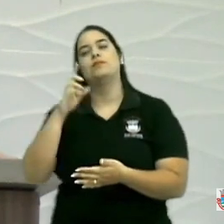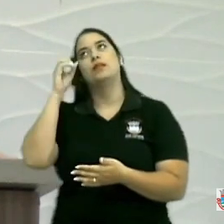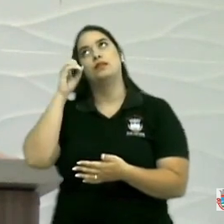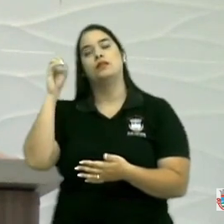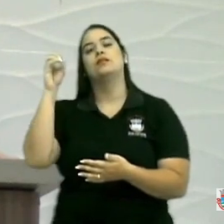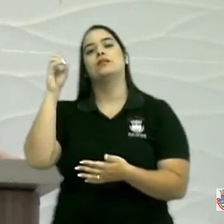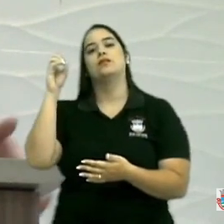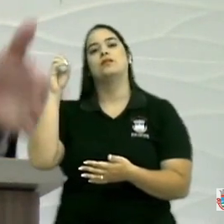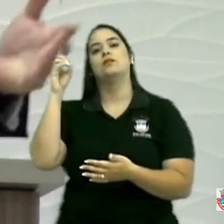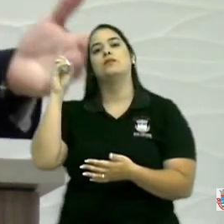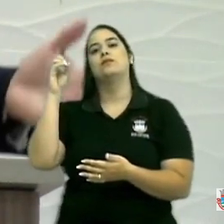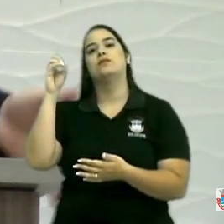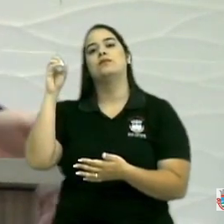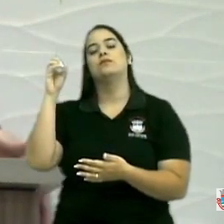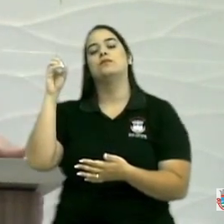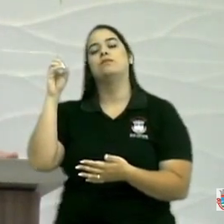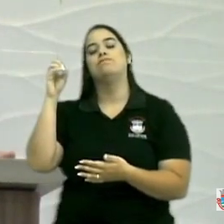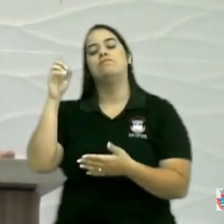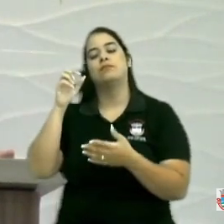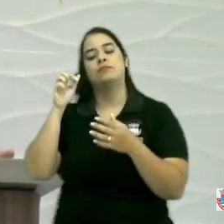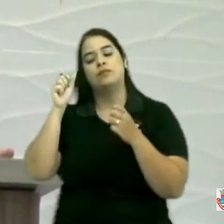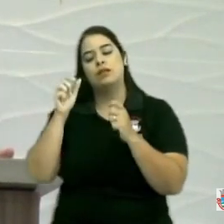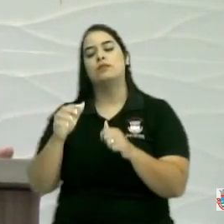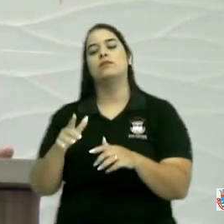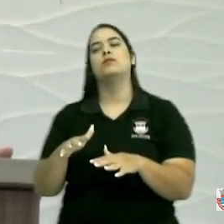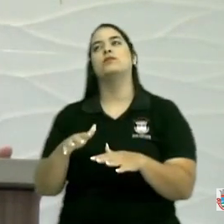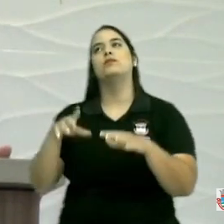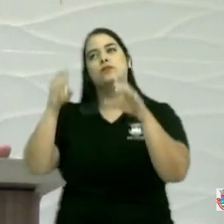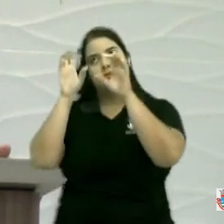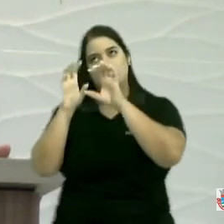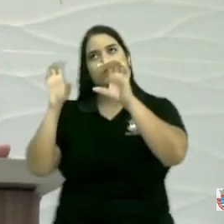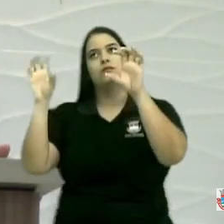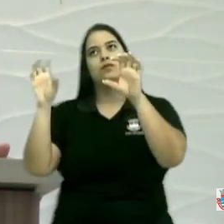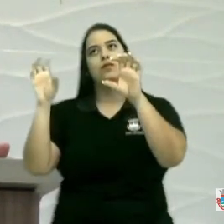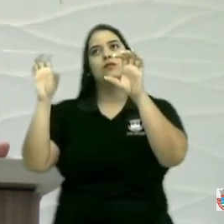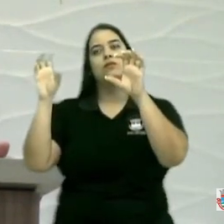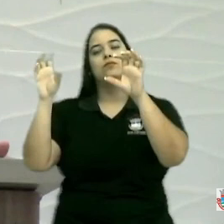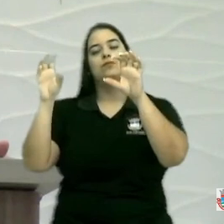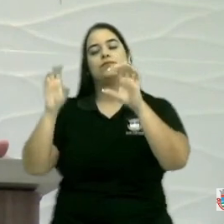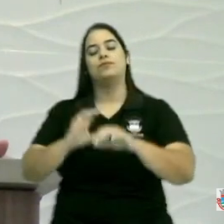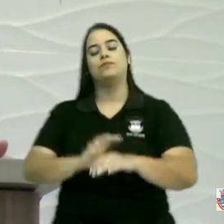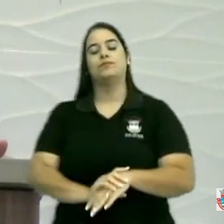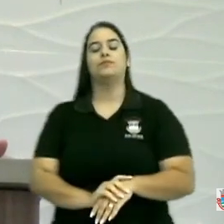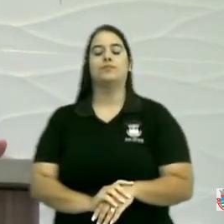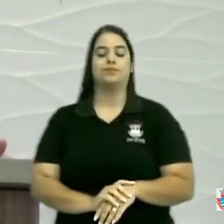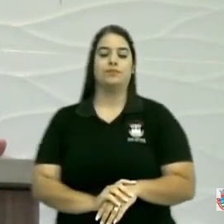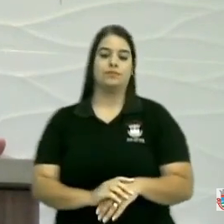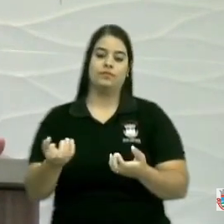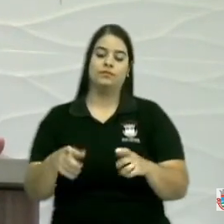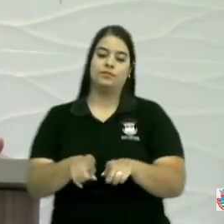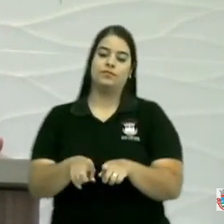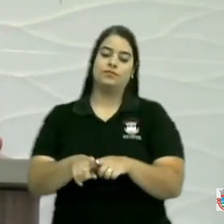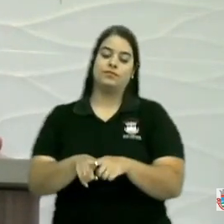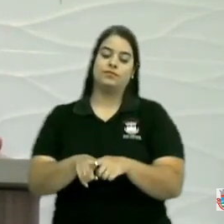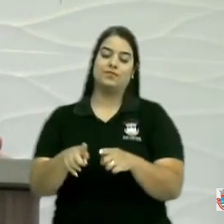dê uma boa morada, que eu tenho certeza que o céu lhe recebeu com muita alegria. Quero também, senhor presidente,